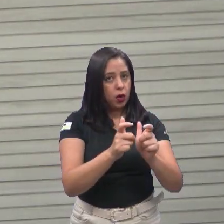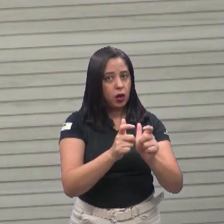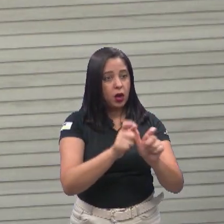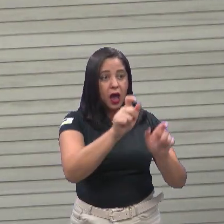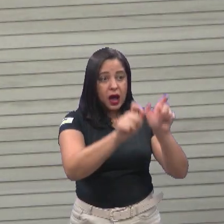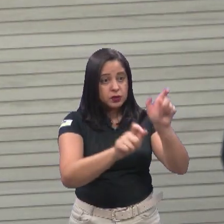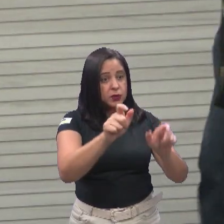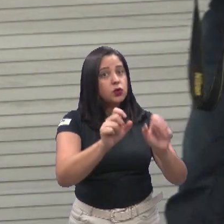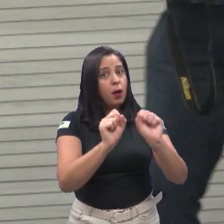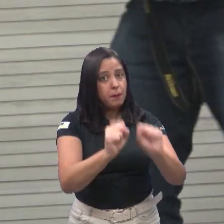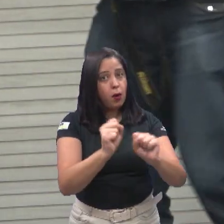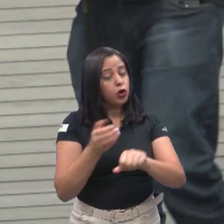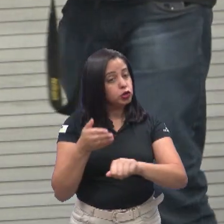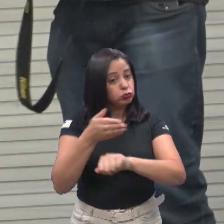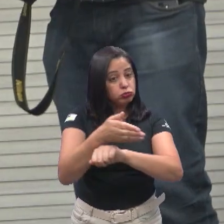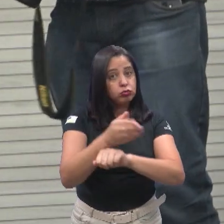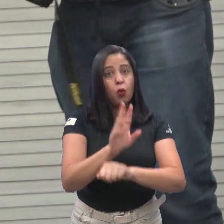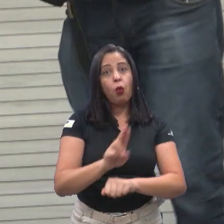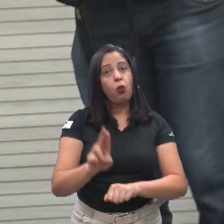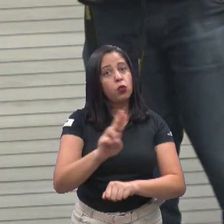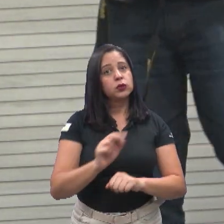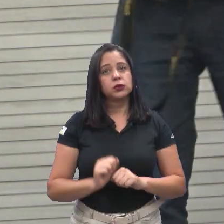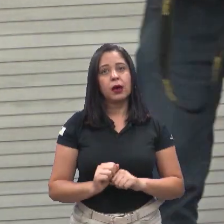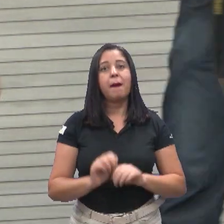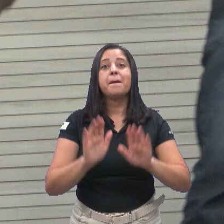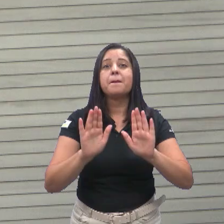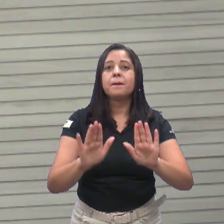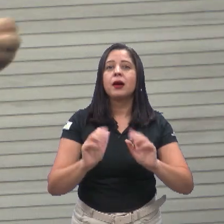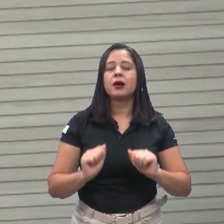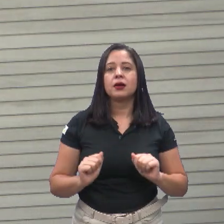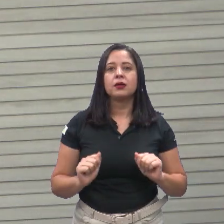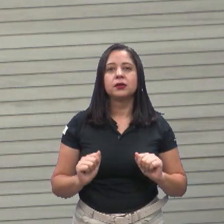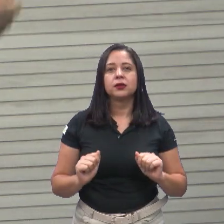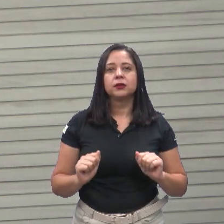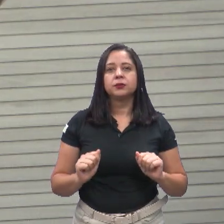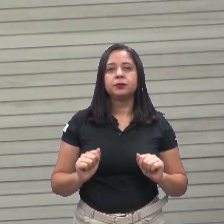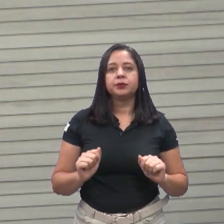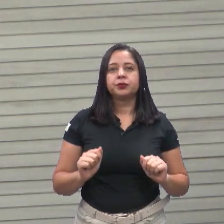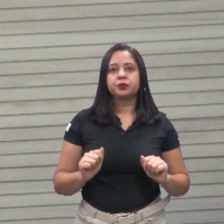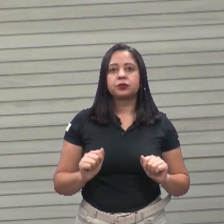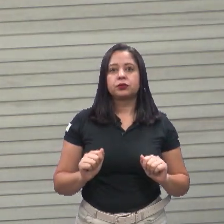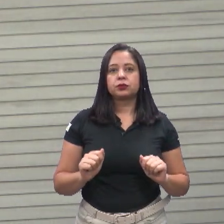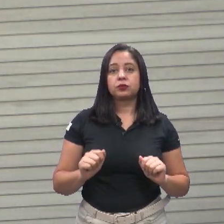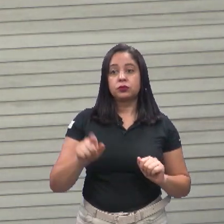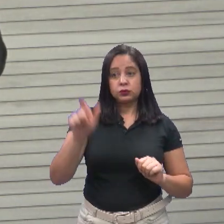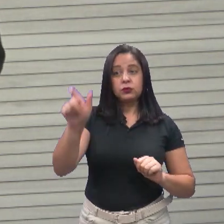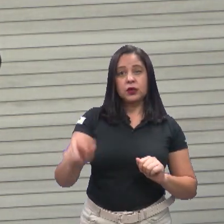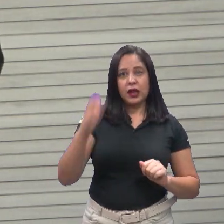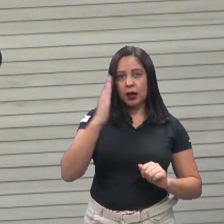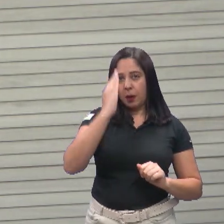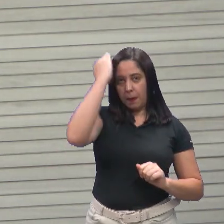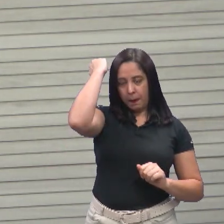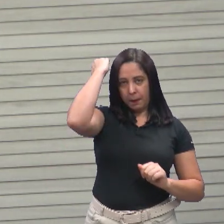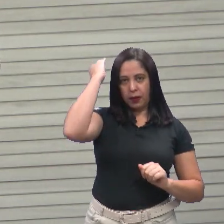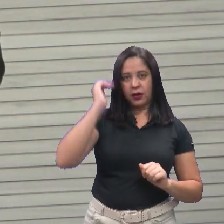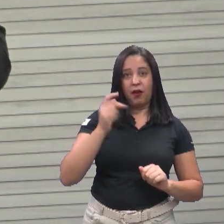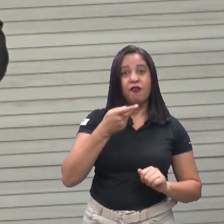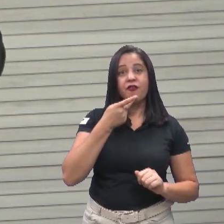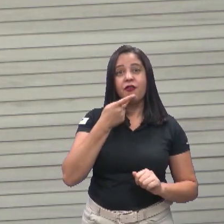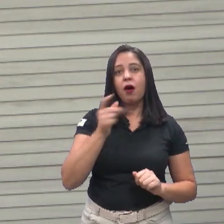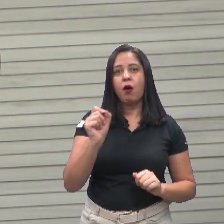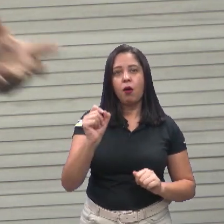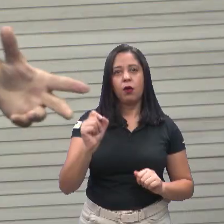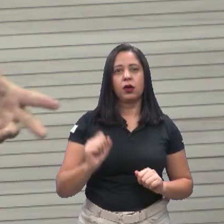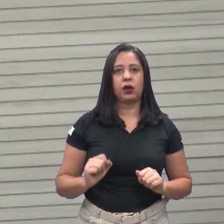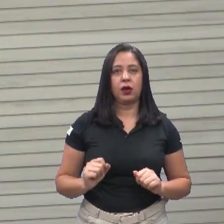podem estar utilizando, né? A grande questão que o vereador Cláudio Apolinário trouxe aqui, e aí a gente fala